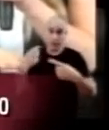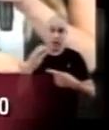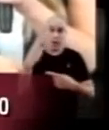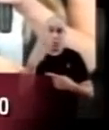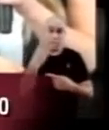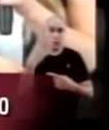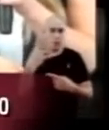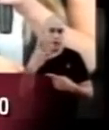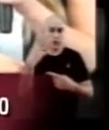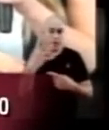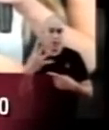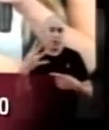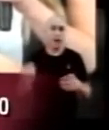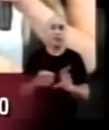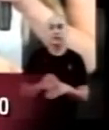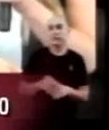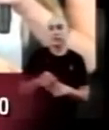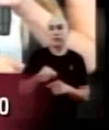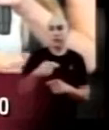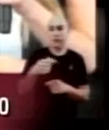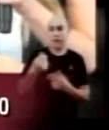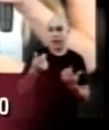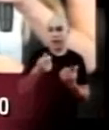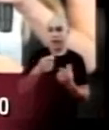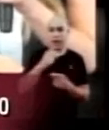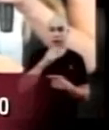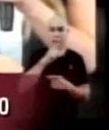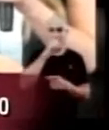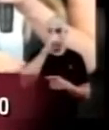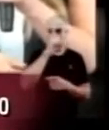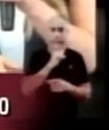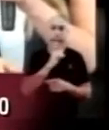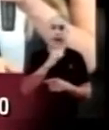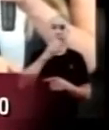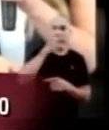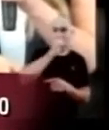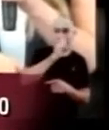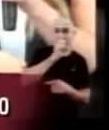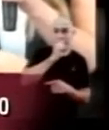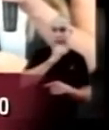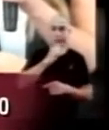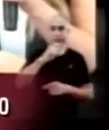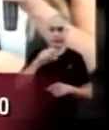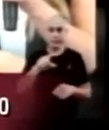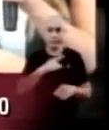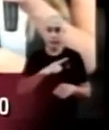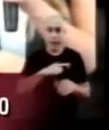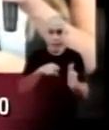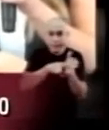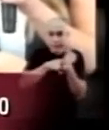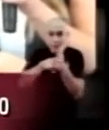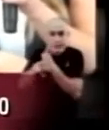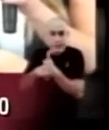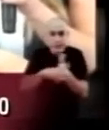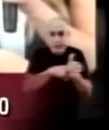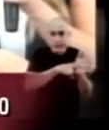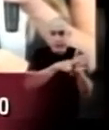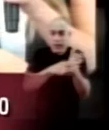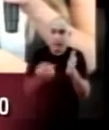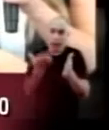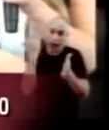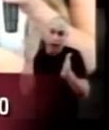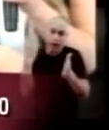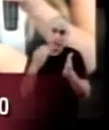casos que são esses em laranja, que estão em investigação, aguardando resultados. Mas nas semanas anteriores, vocês podem ver o nosso pico, então, foi na